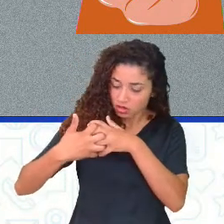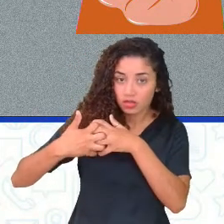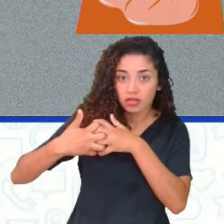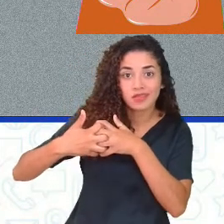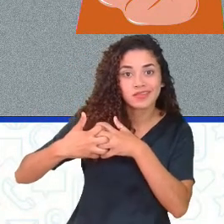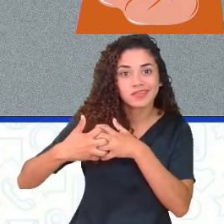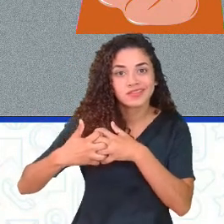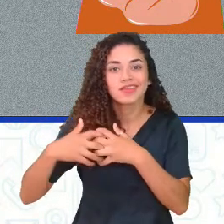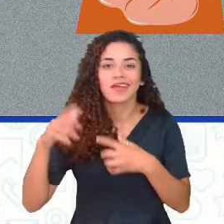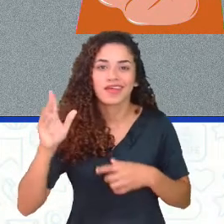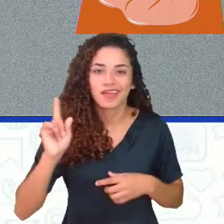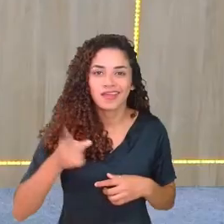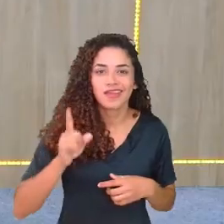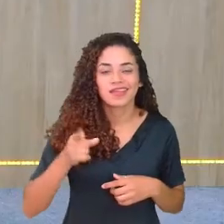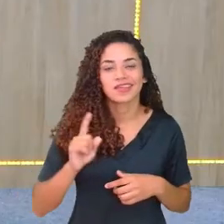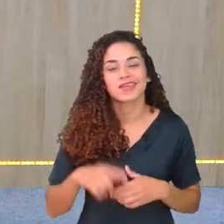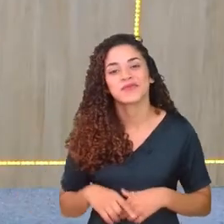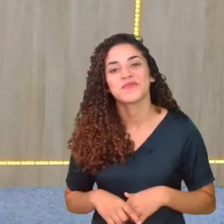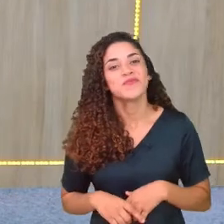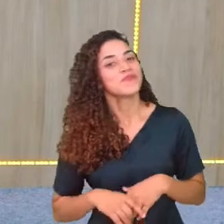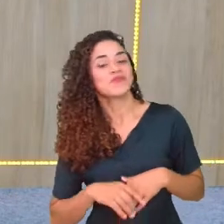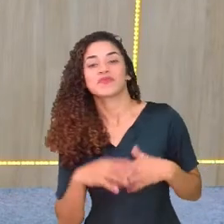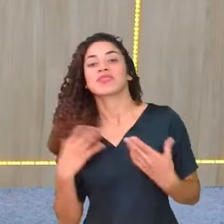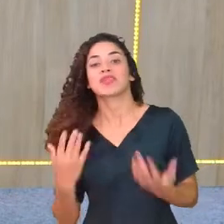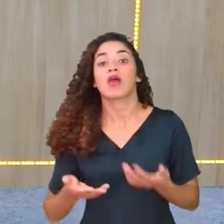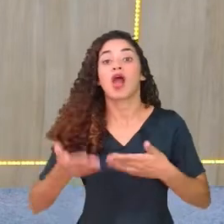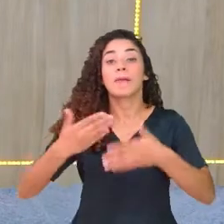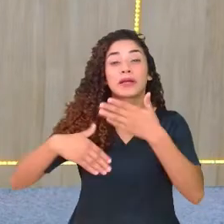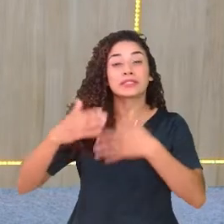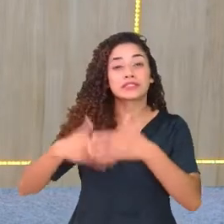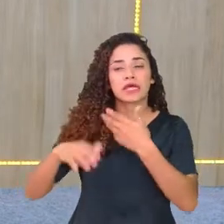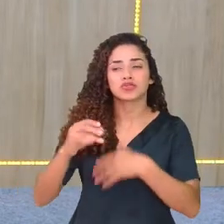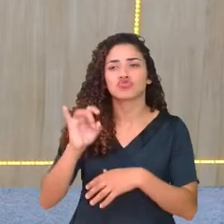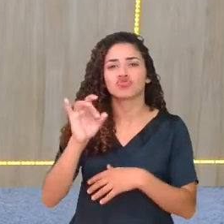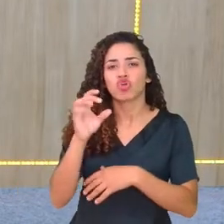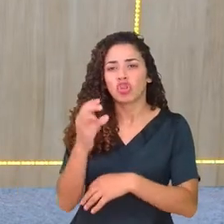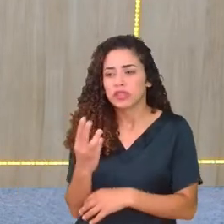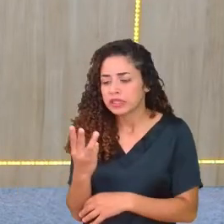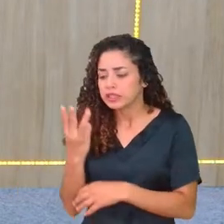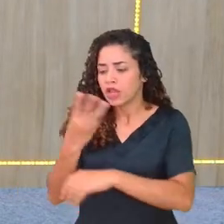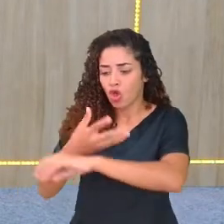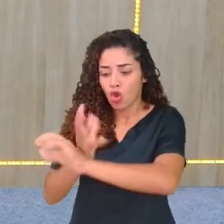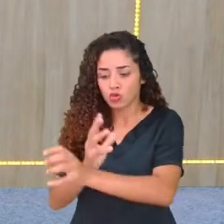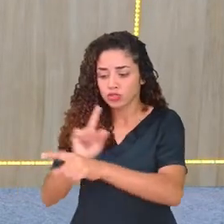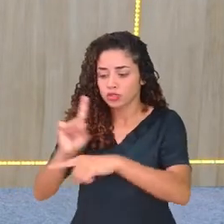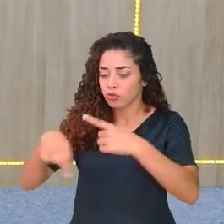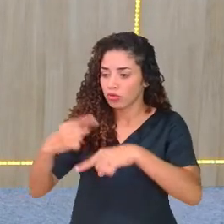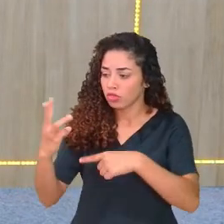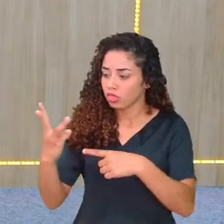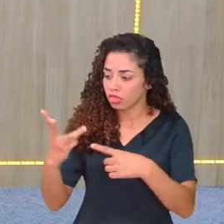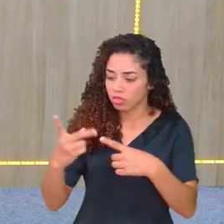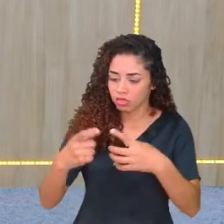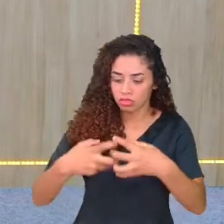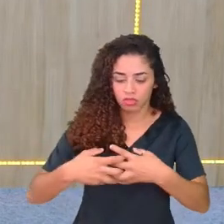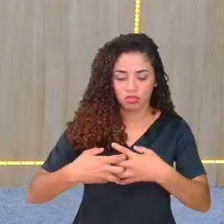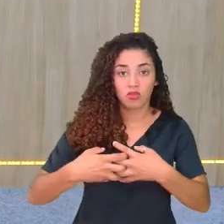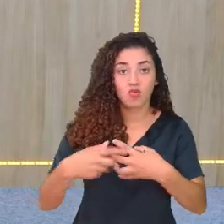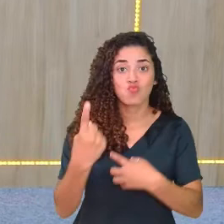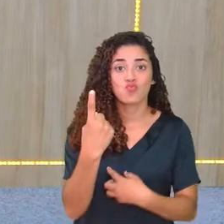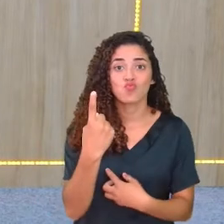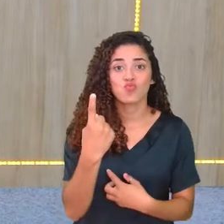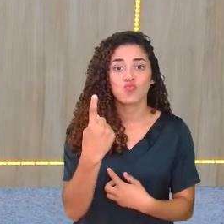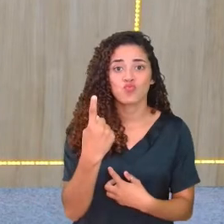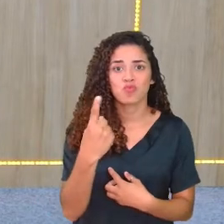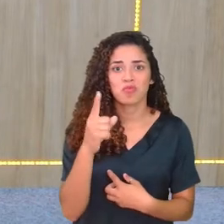vezes, aquele conjunto que formavam 3, 4 ossos vai formar um só, nessa questão aí de juntar. Vejam